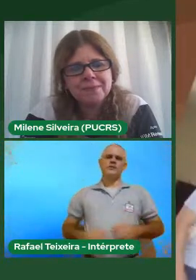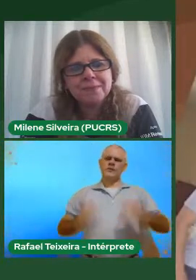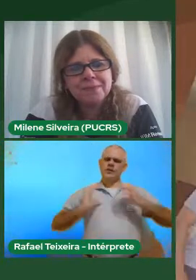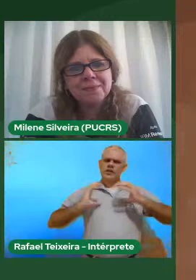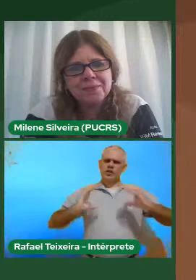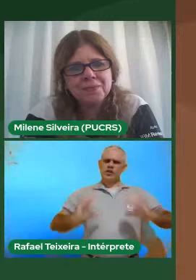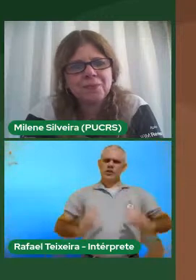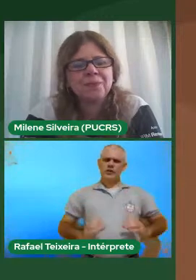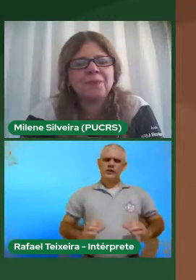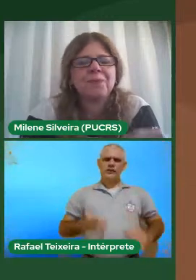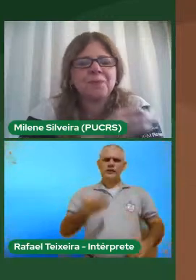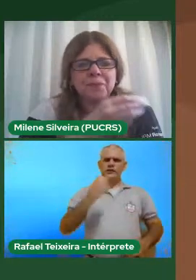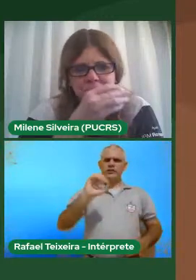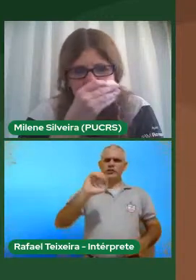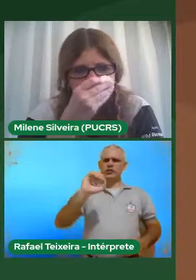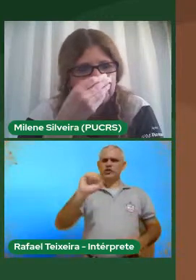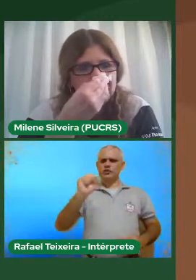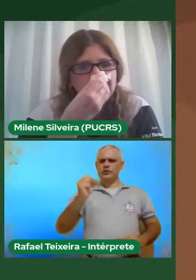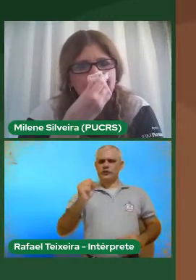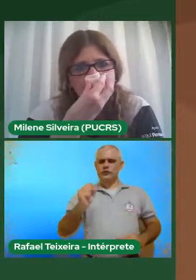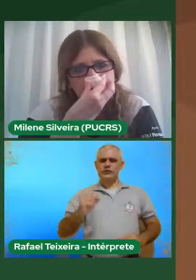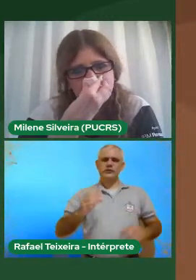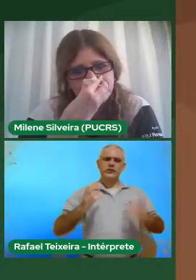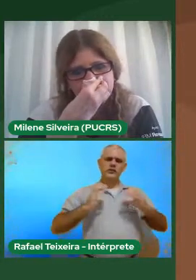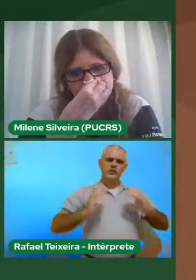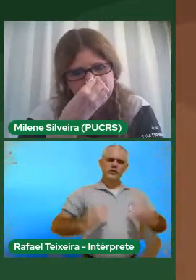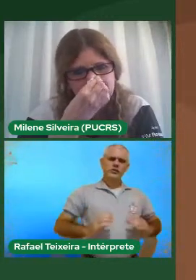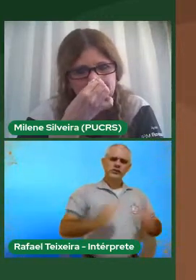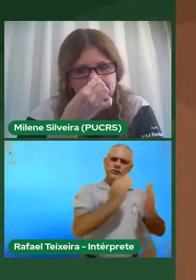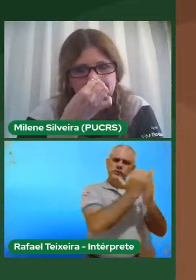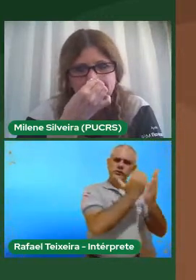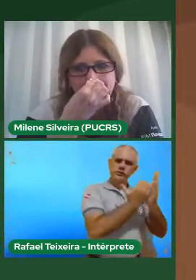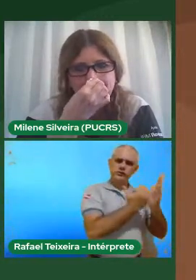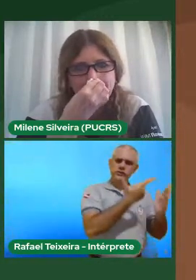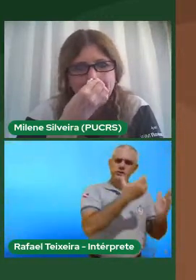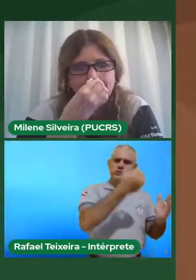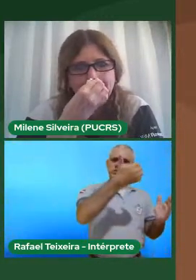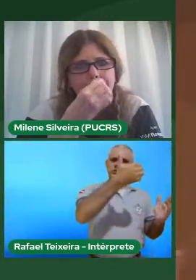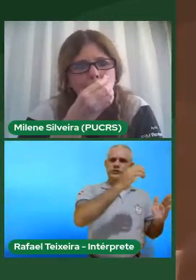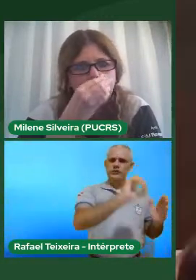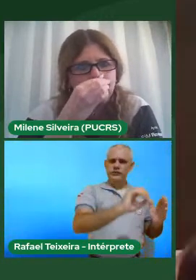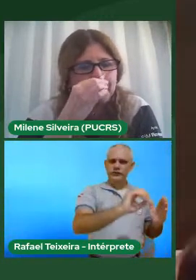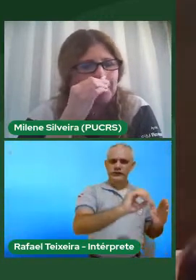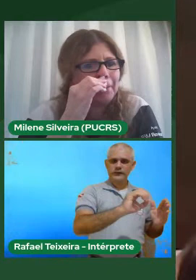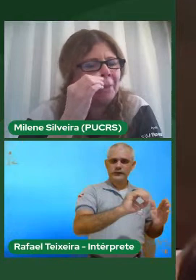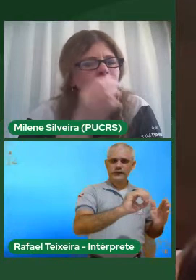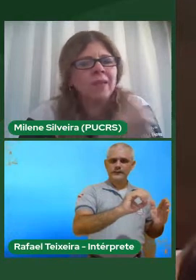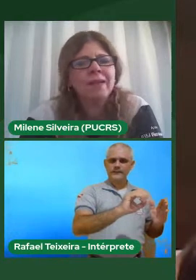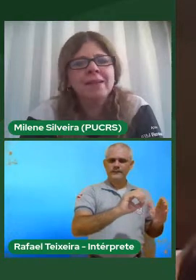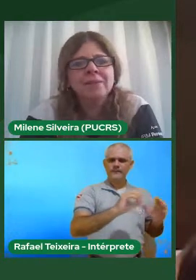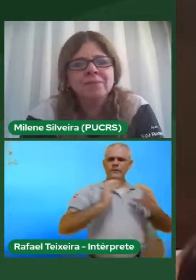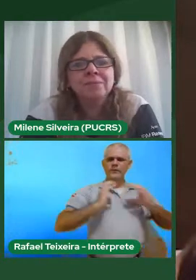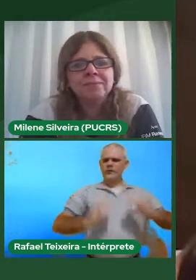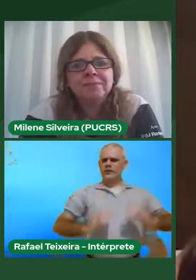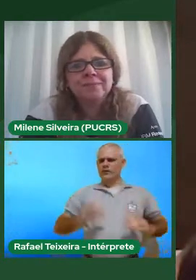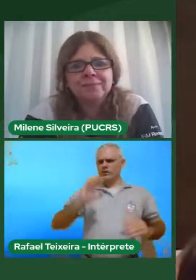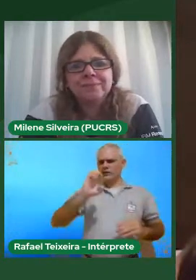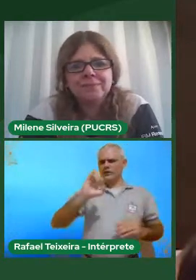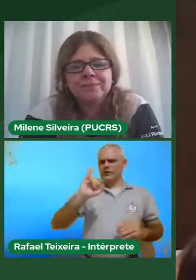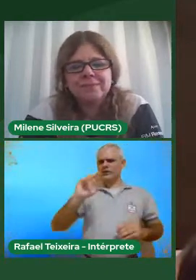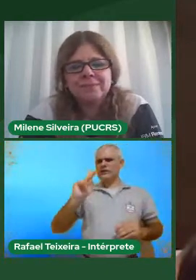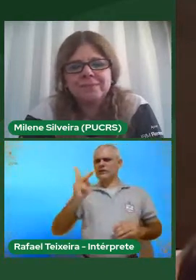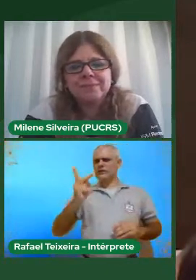2008, coordenação de programa em 2010. Coordenadora da CEIC por 3 anos, de 2010 a